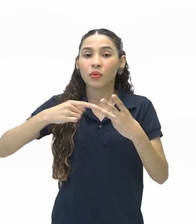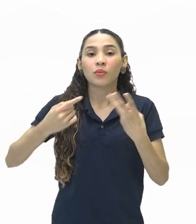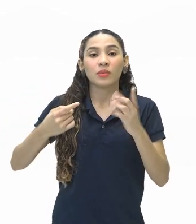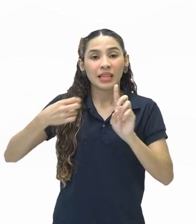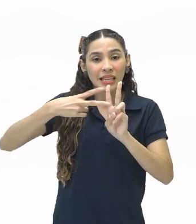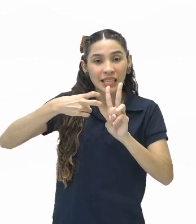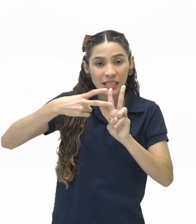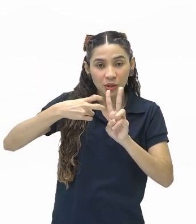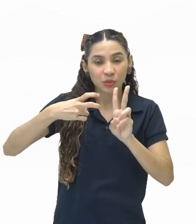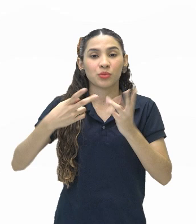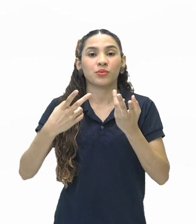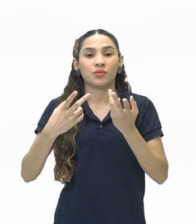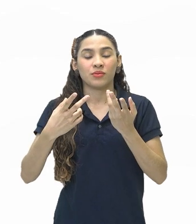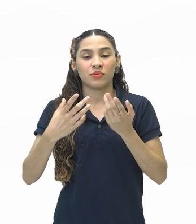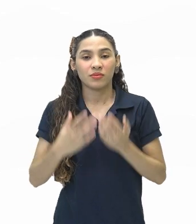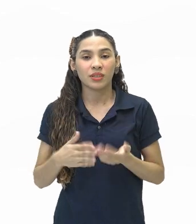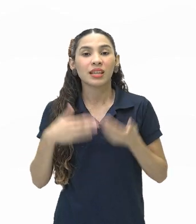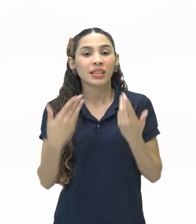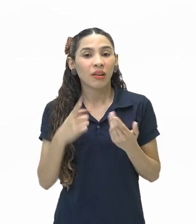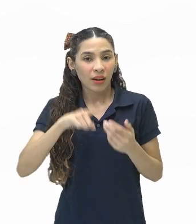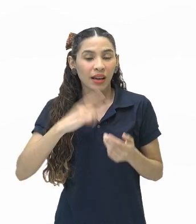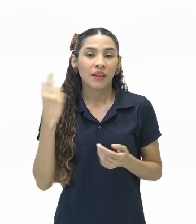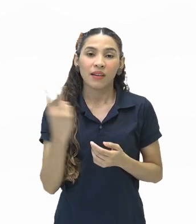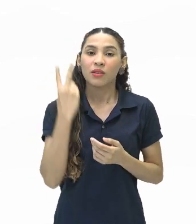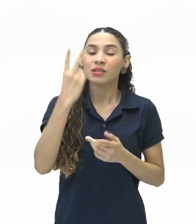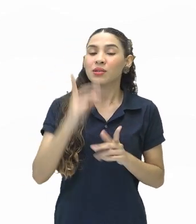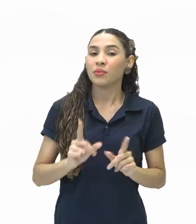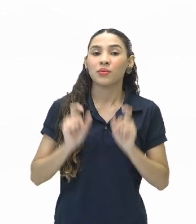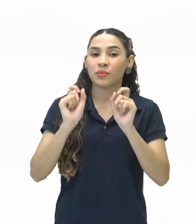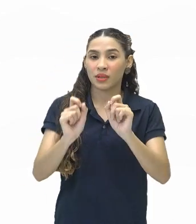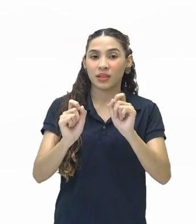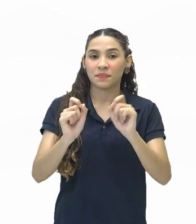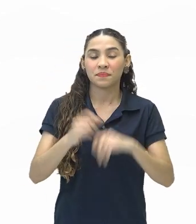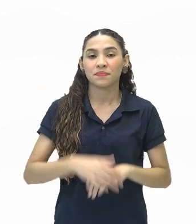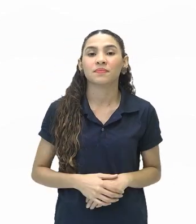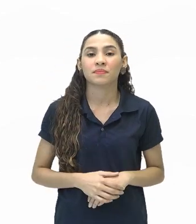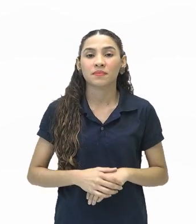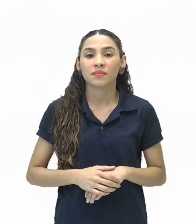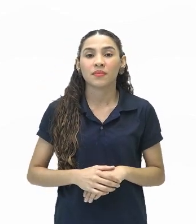índio. Então, é a valorização do quê? Da